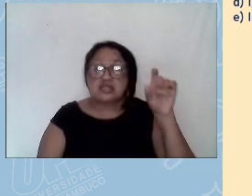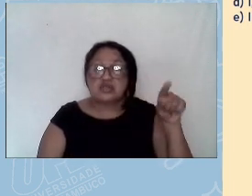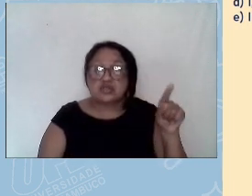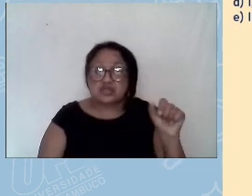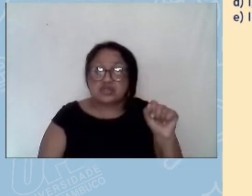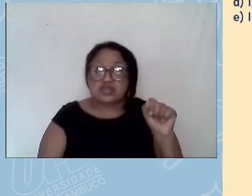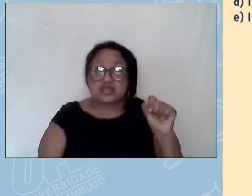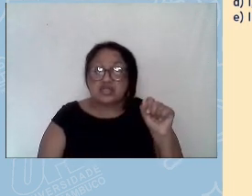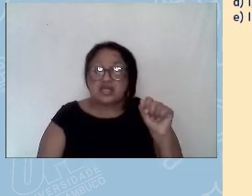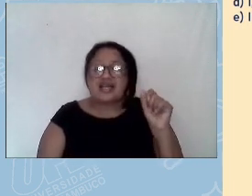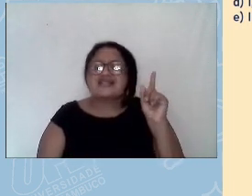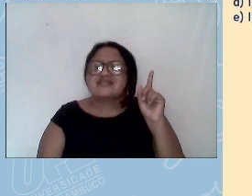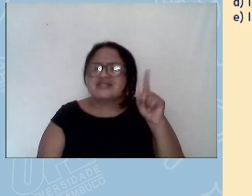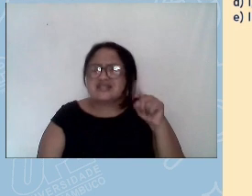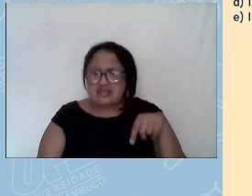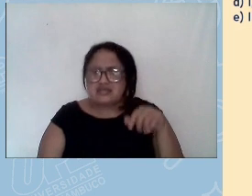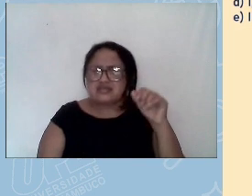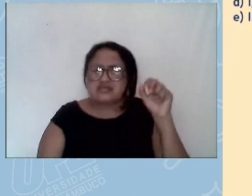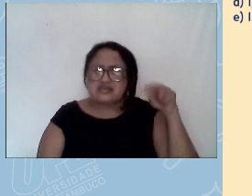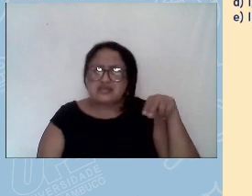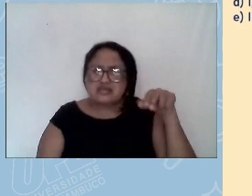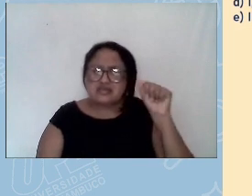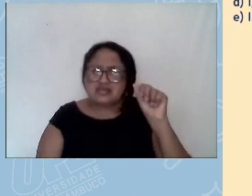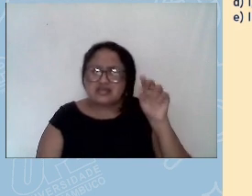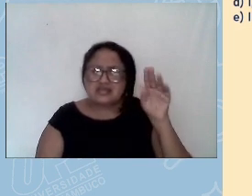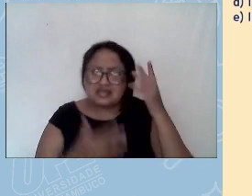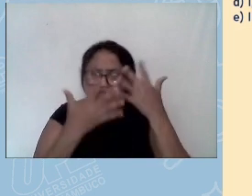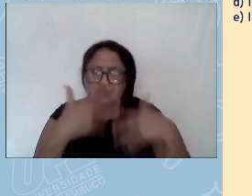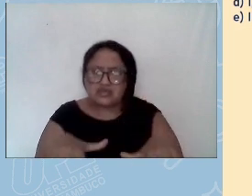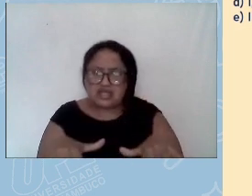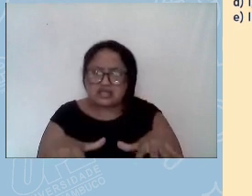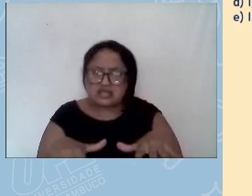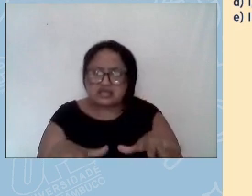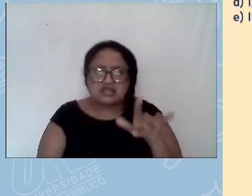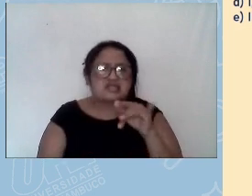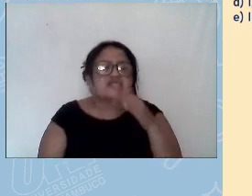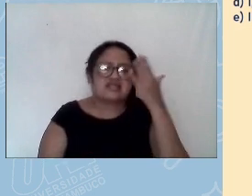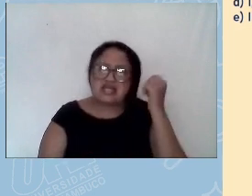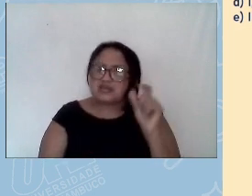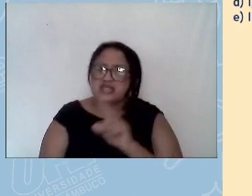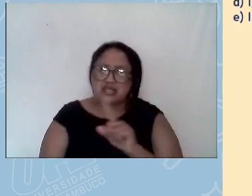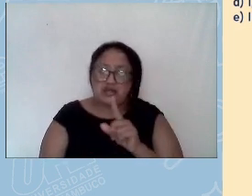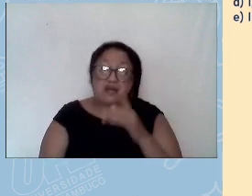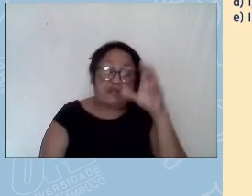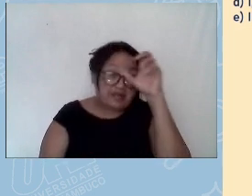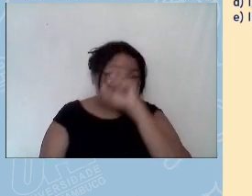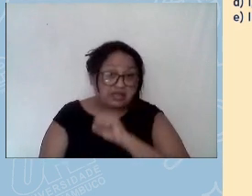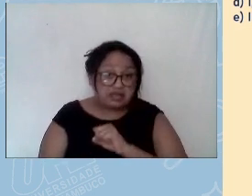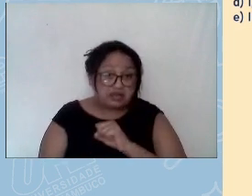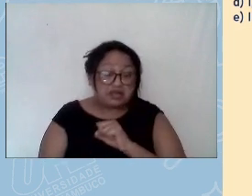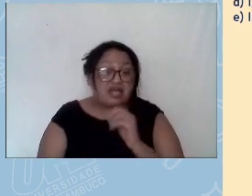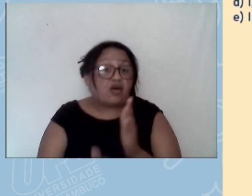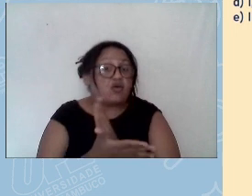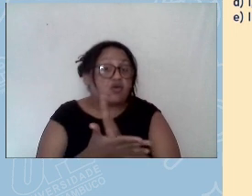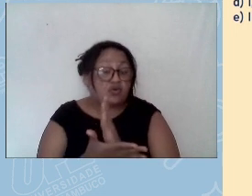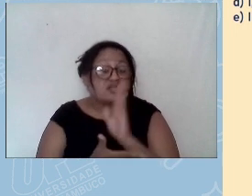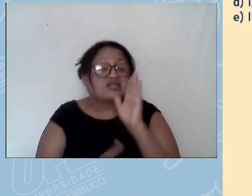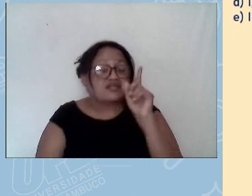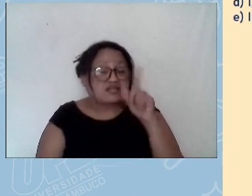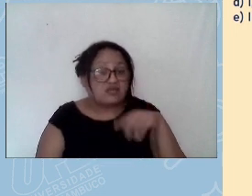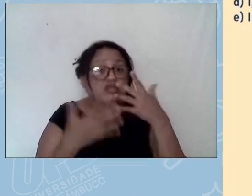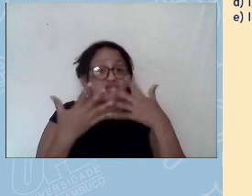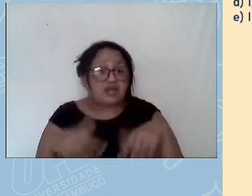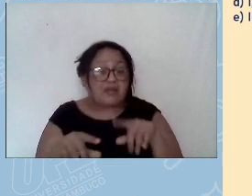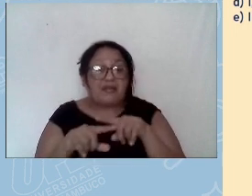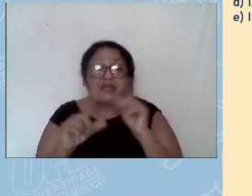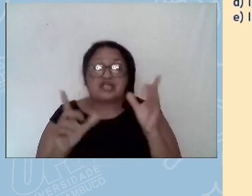gente sabe que não nós até aprendemos que alguns números inteiros são naturais mas todos